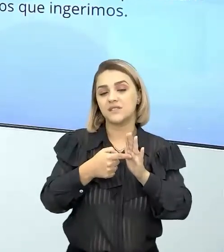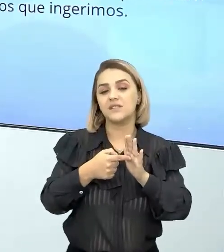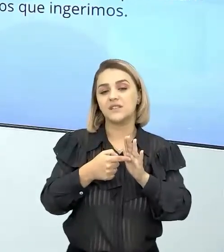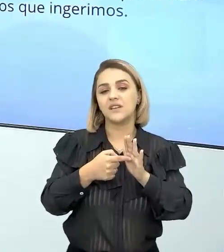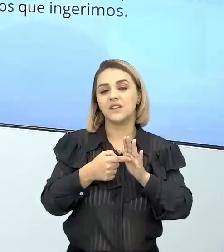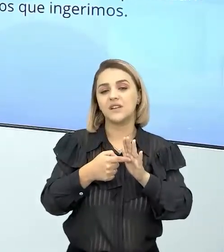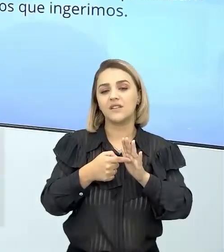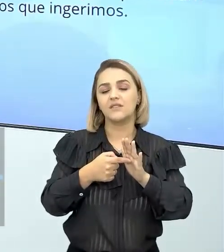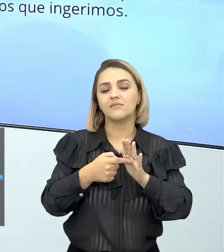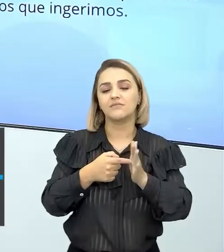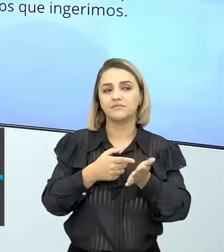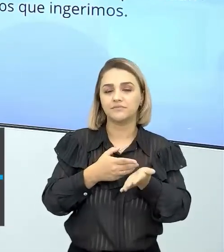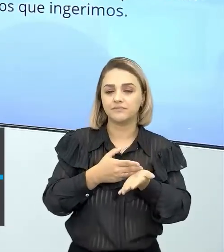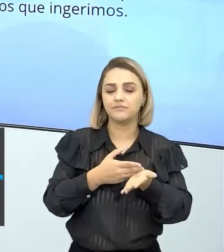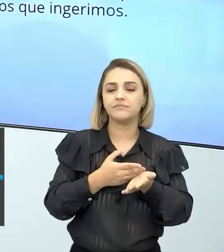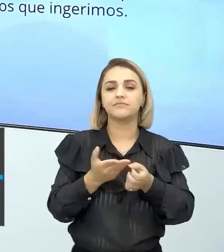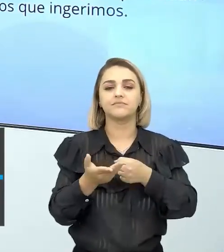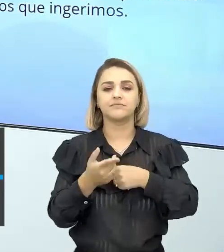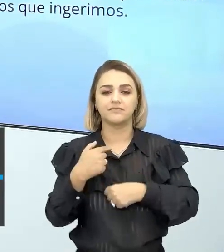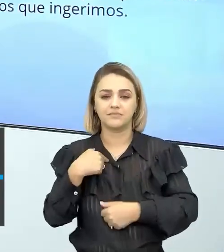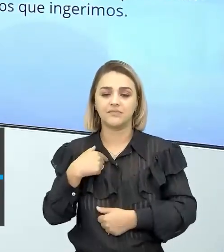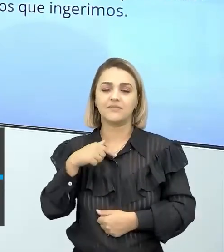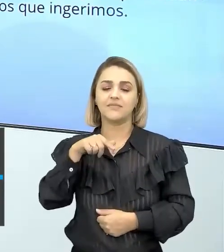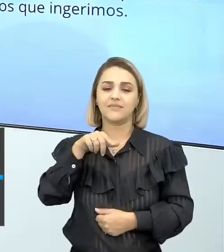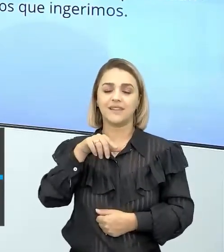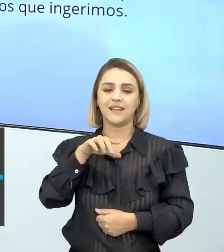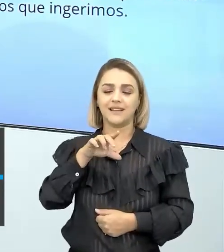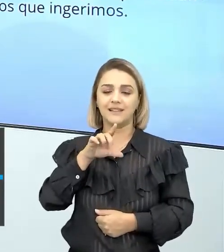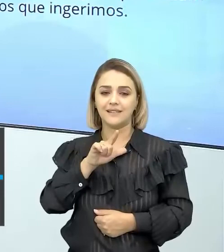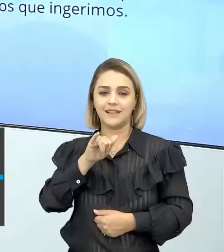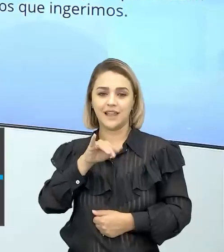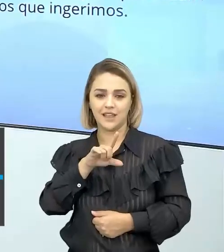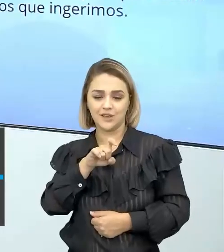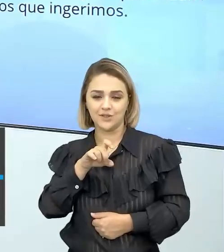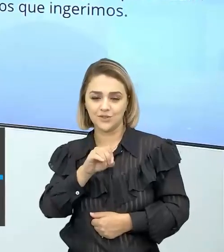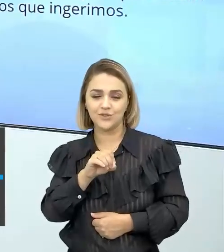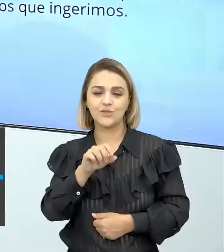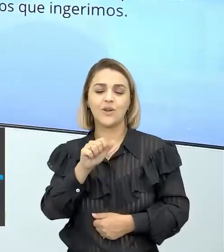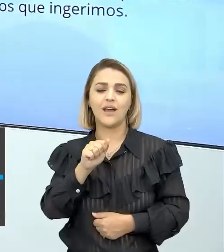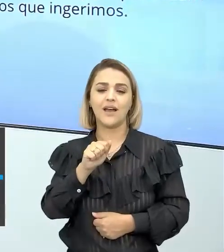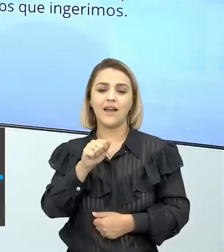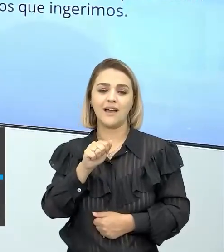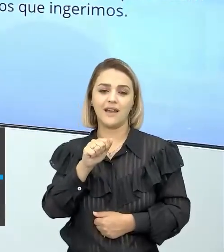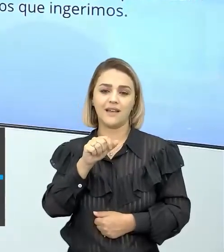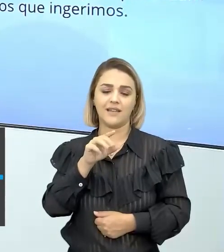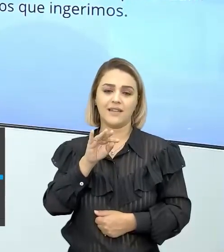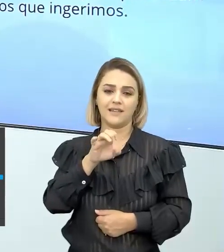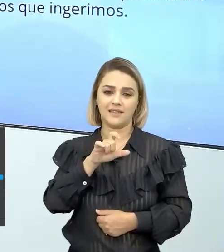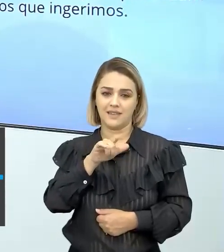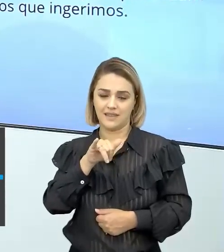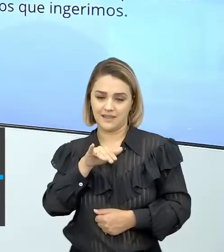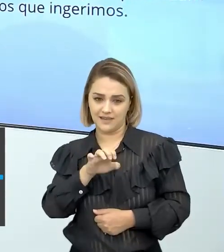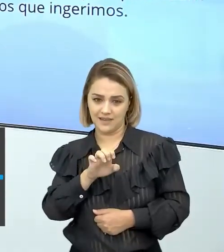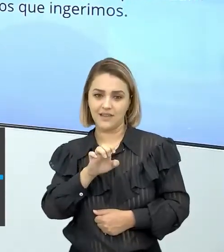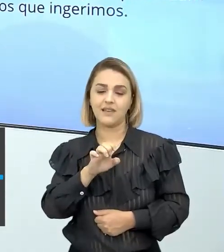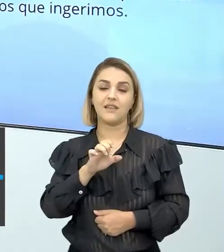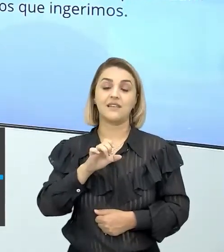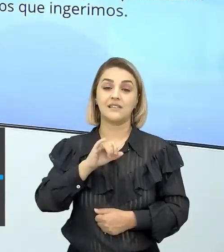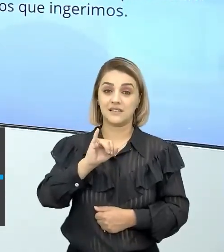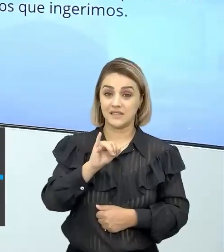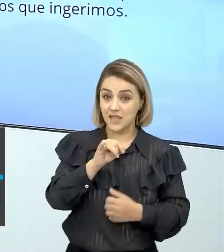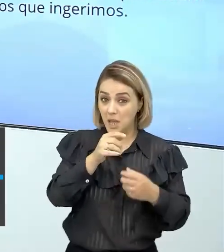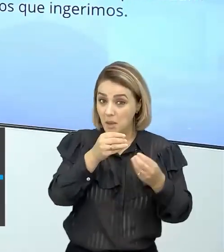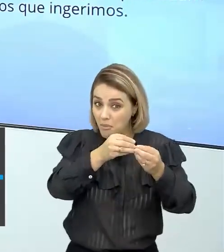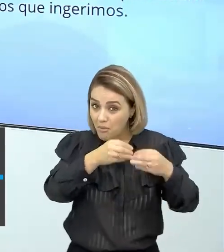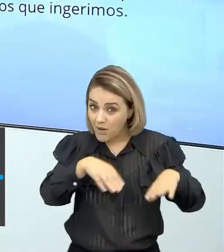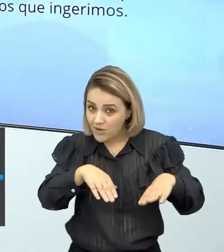Le Chatelier, certo? O que é que o princípio de Le Chatelier nos fala? Toda vez que um equilíbrio químico for perturbado, ele vai